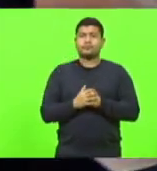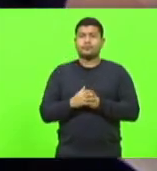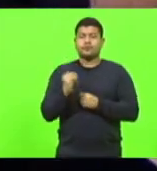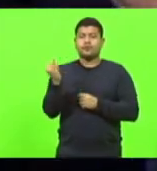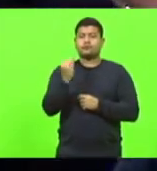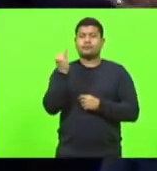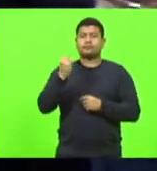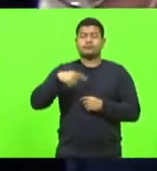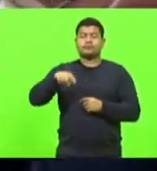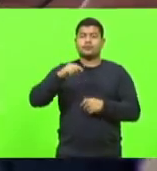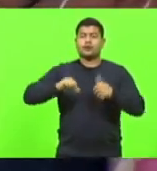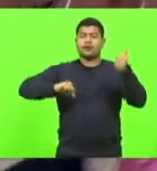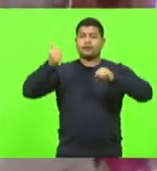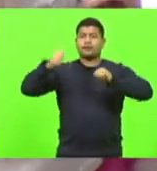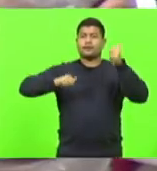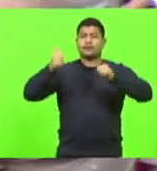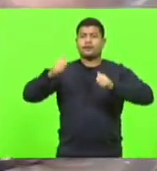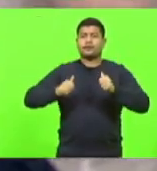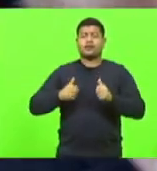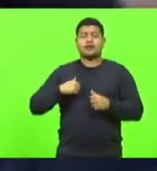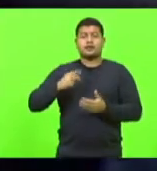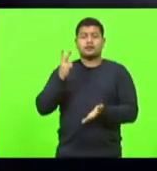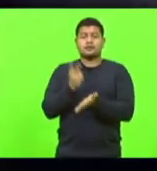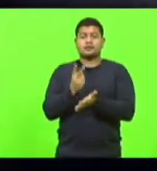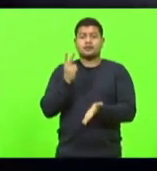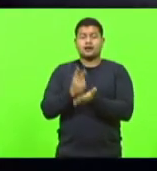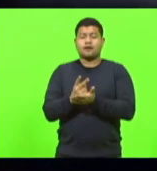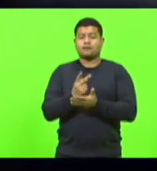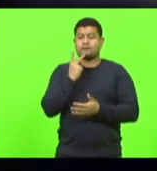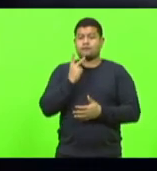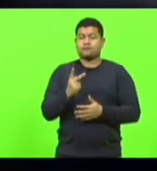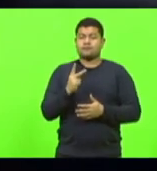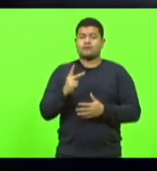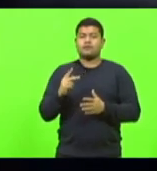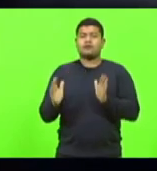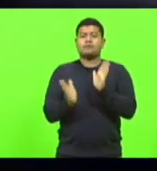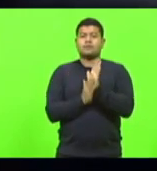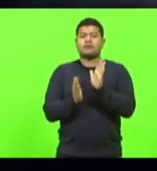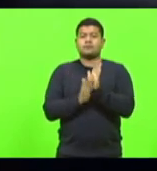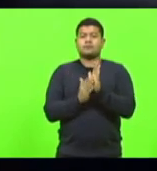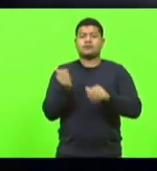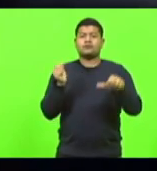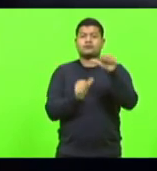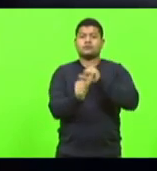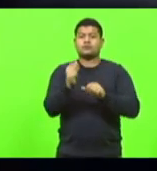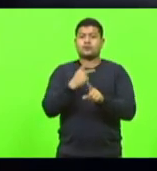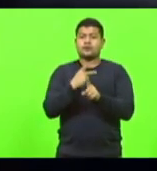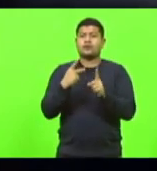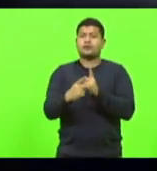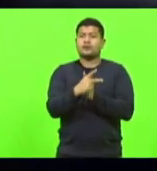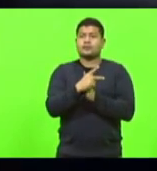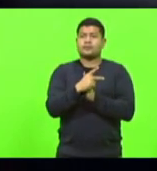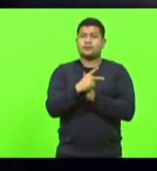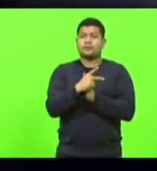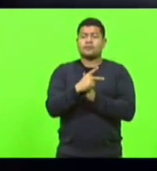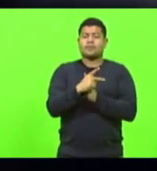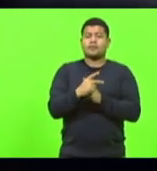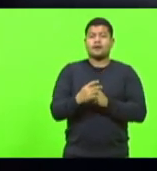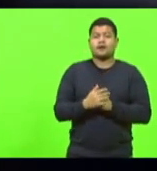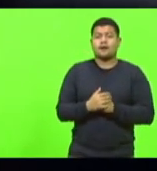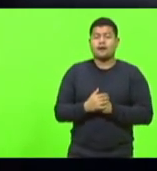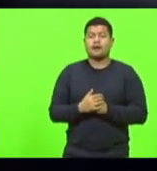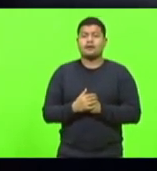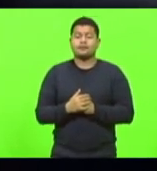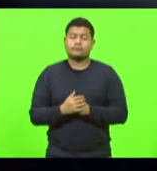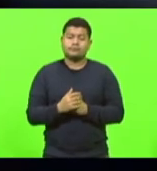importante a gente analisar que cada vez que se fala em proposta de reforma de previdência e talvez o